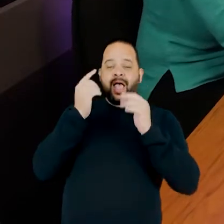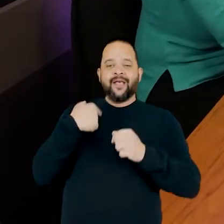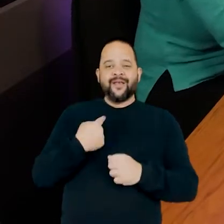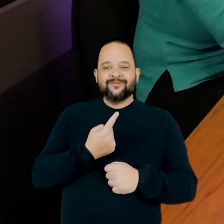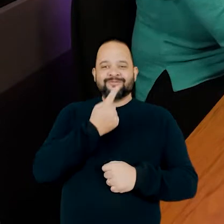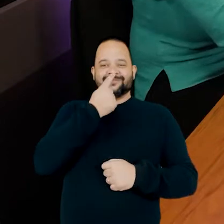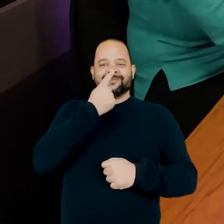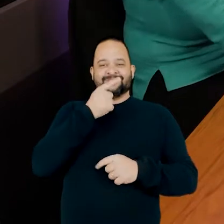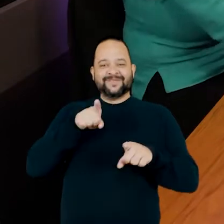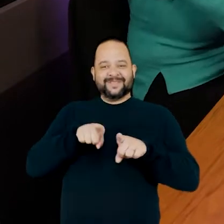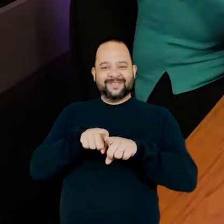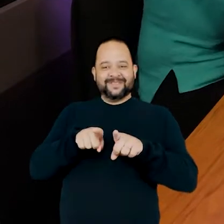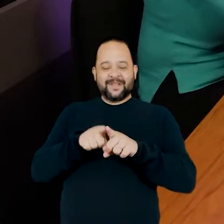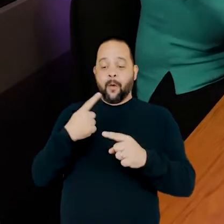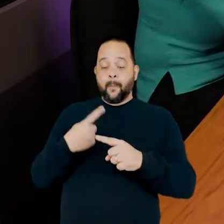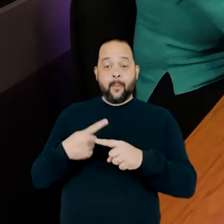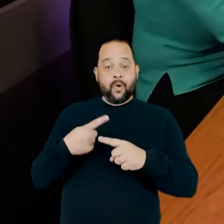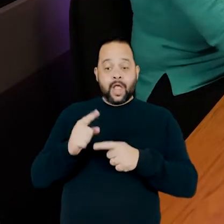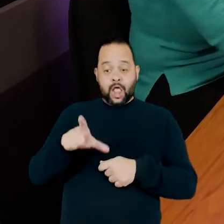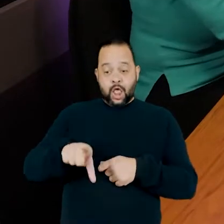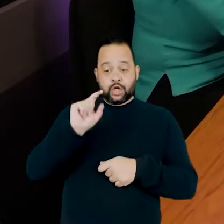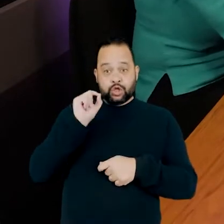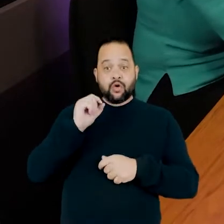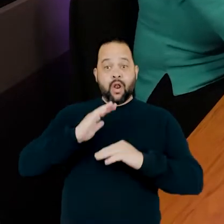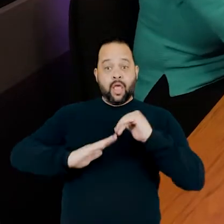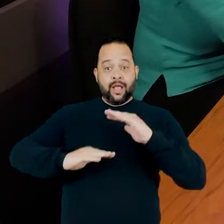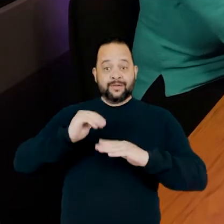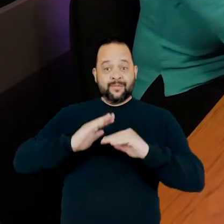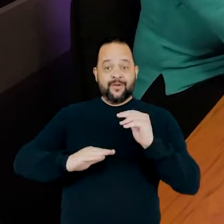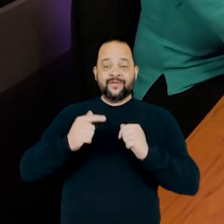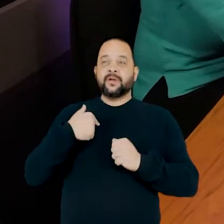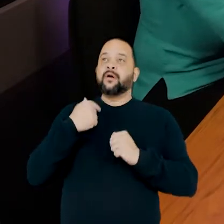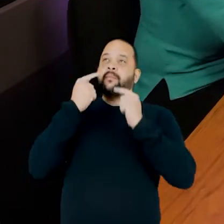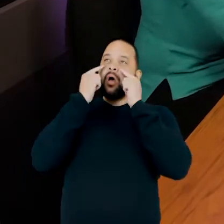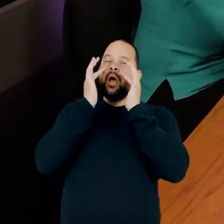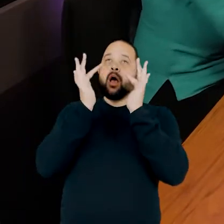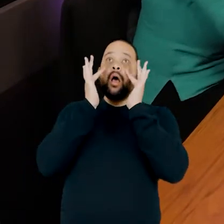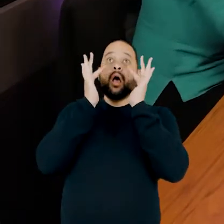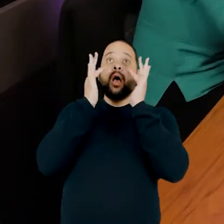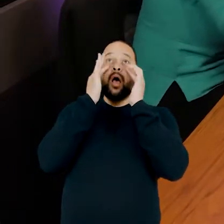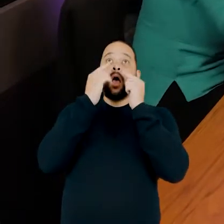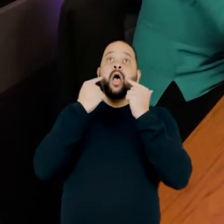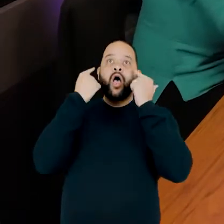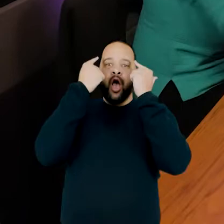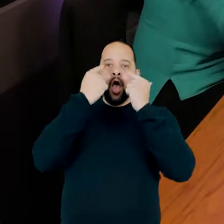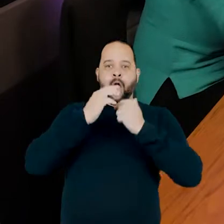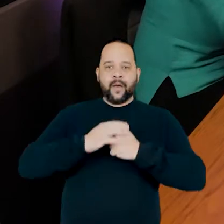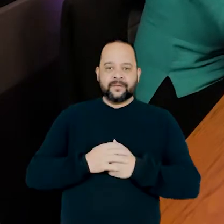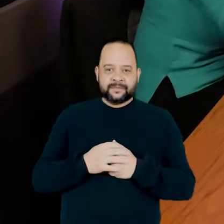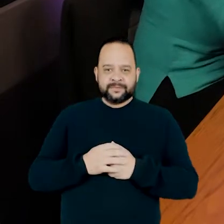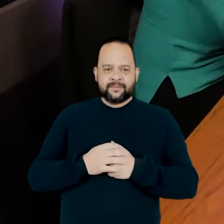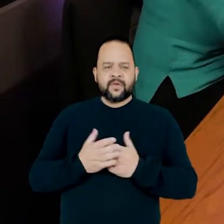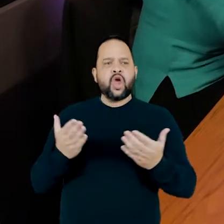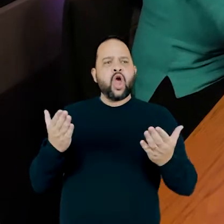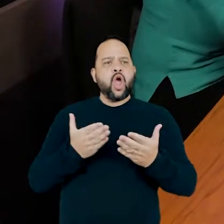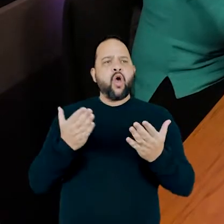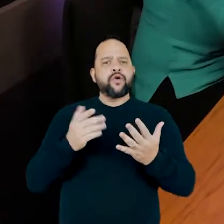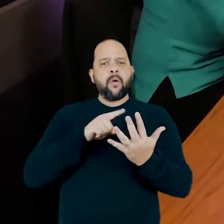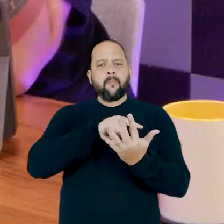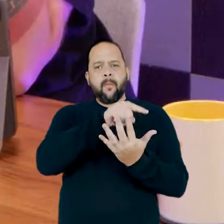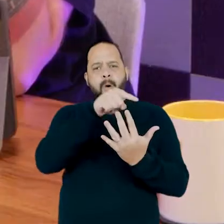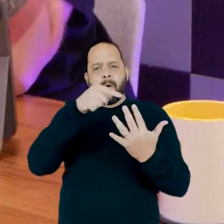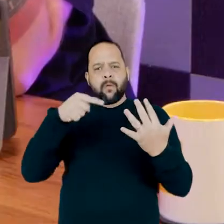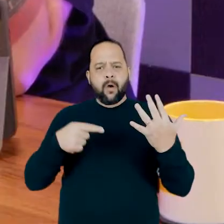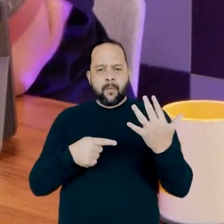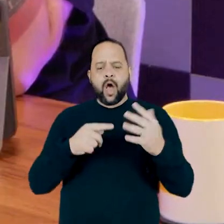identifico, né? Porque eu escolhi a profissão com meus olhos brilhando. Ah, legal. E hoje qual que é o leque de produtos da